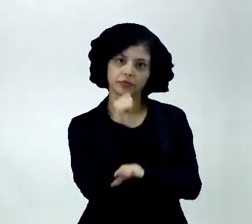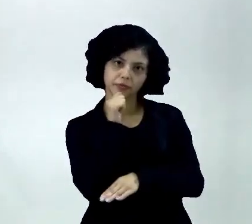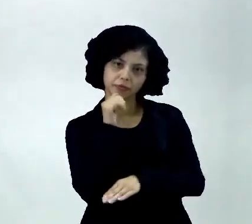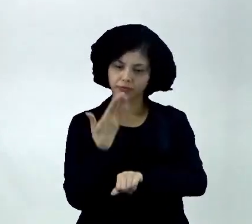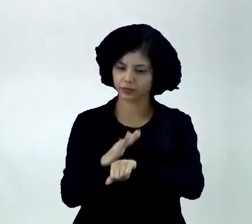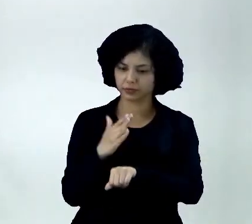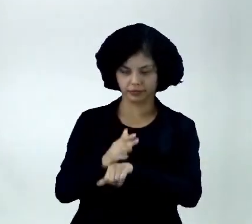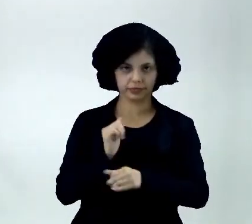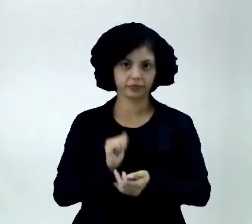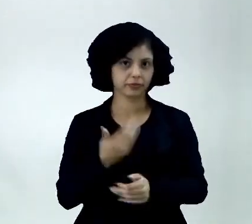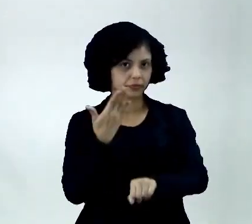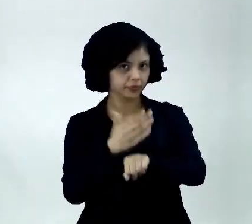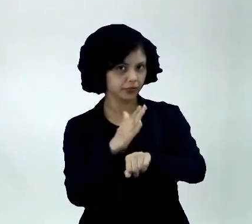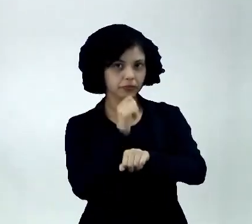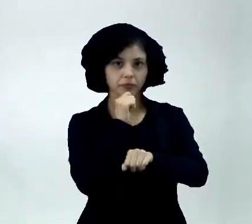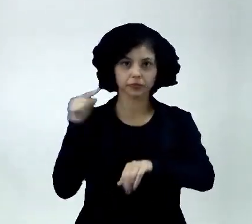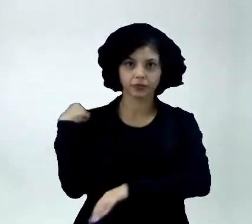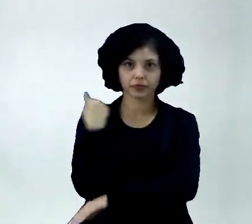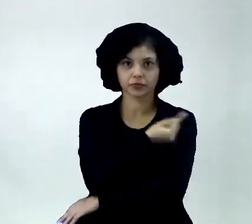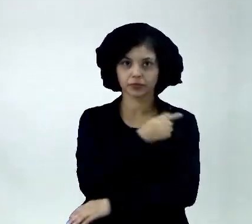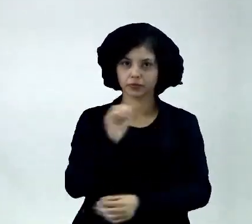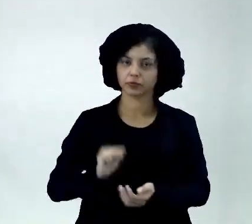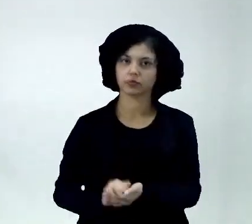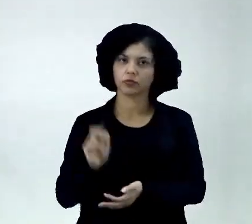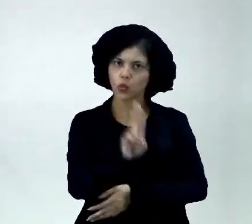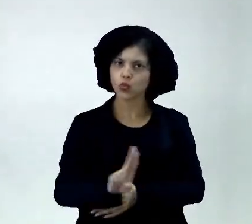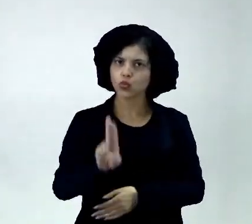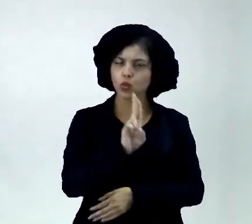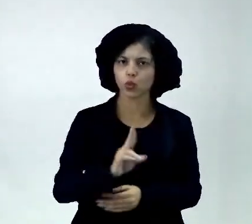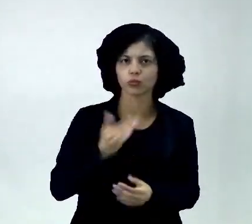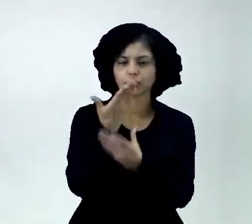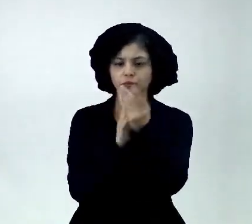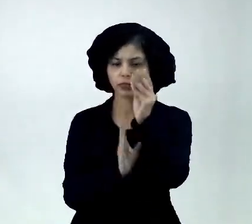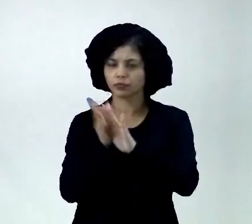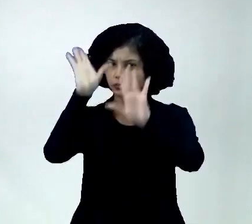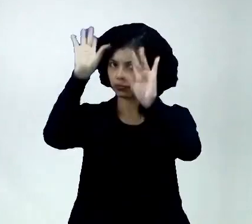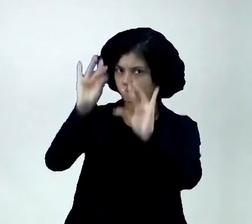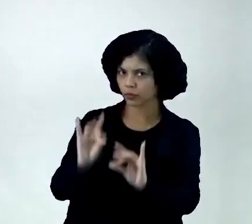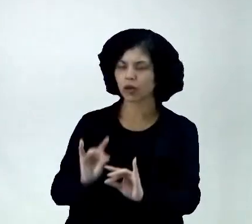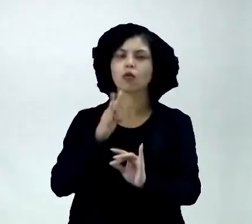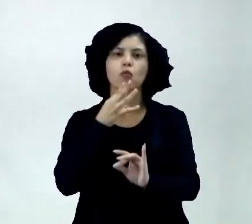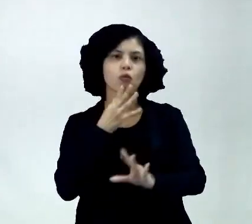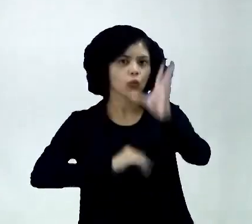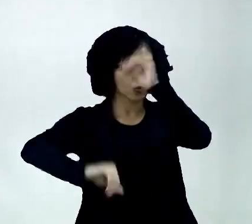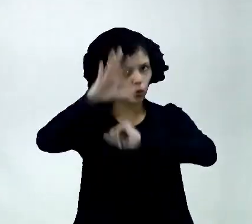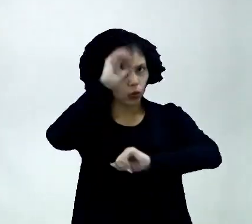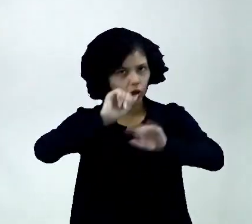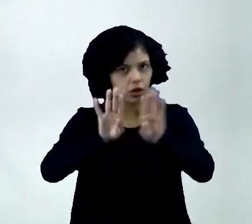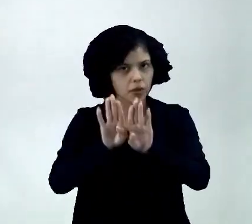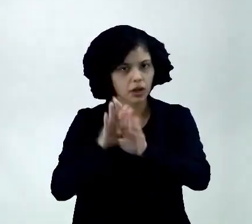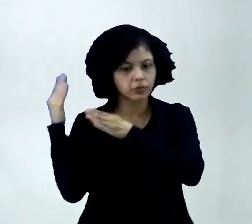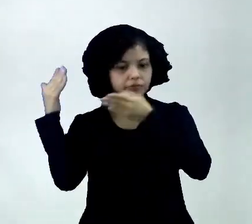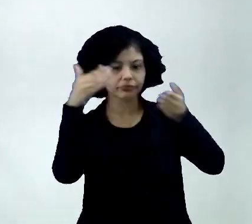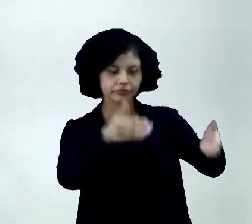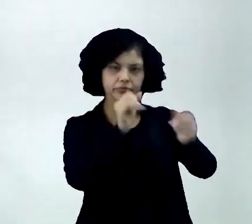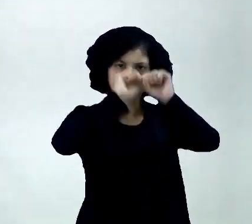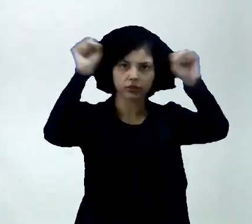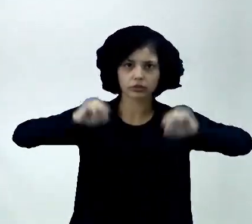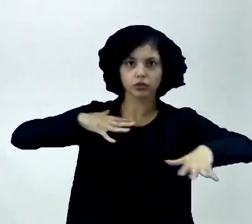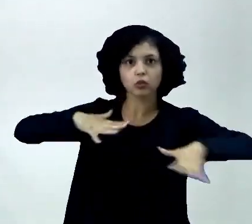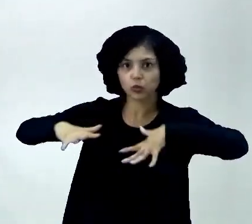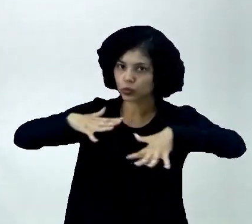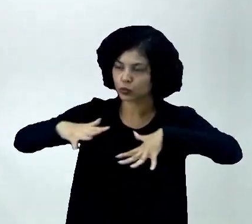para práticas corporais? A gente vai ter o instrumento da anatomia para entender o conhecimento das formas, mas direcionado para o